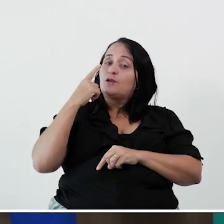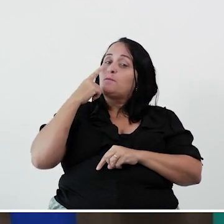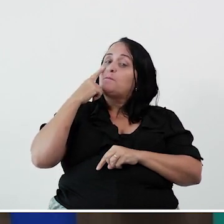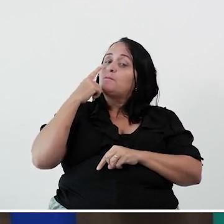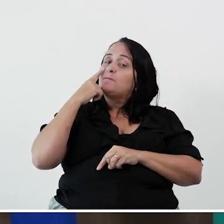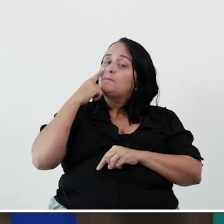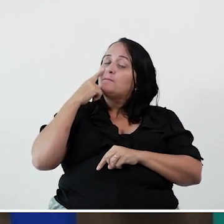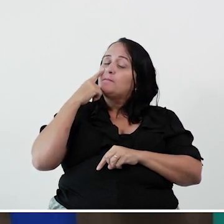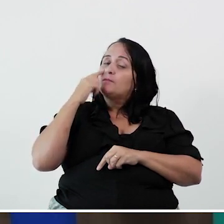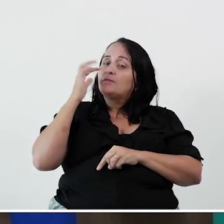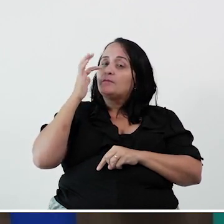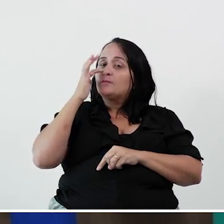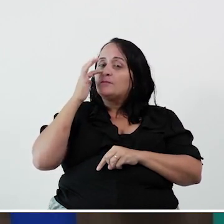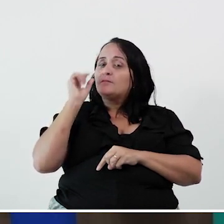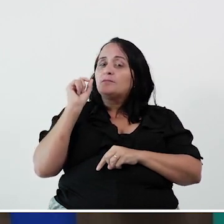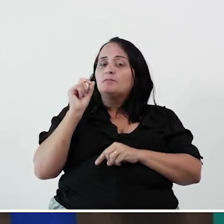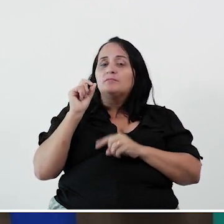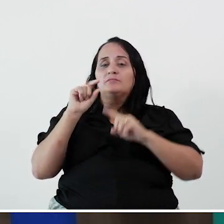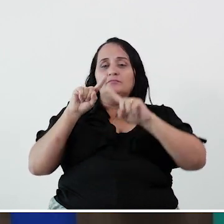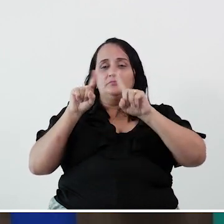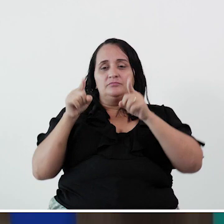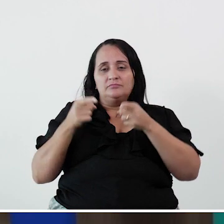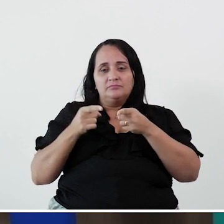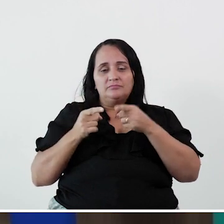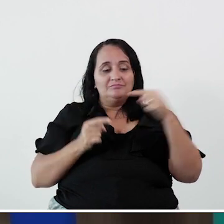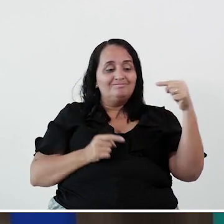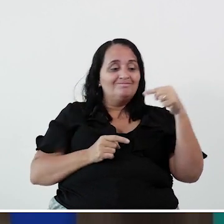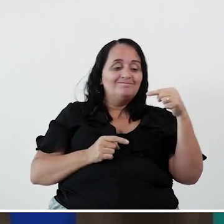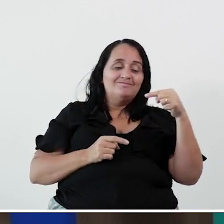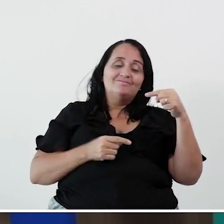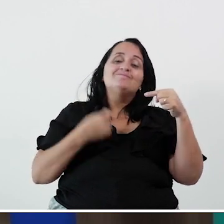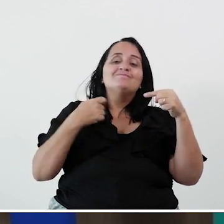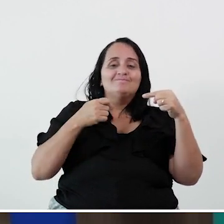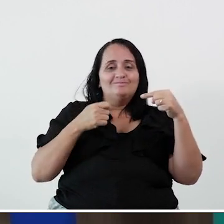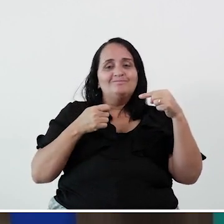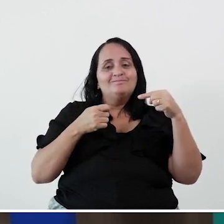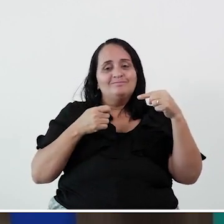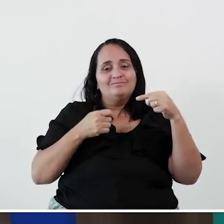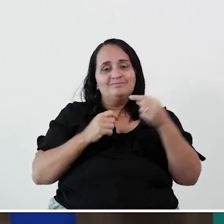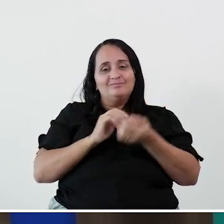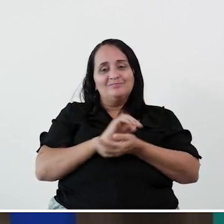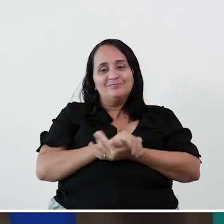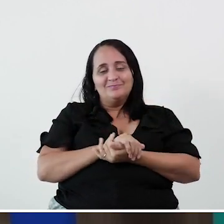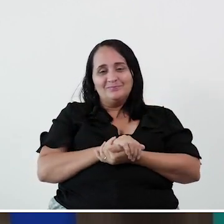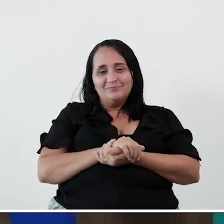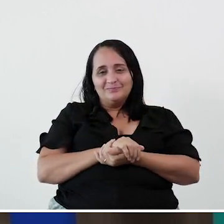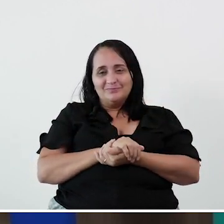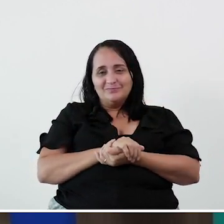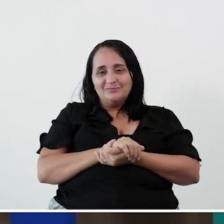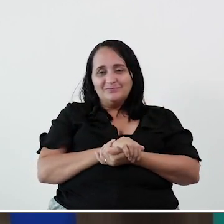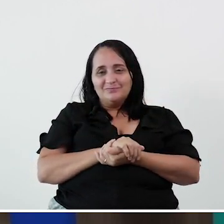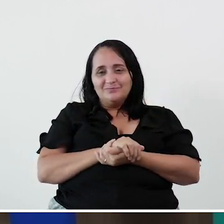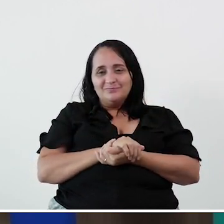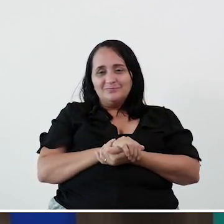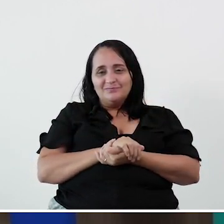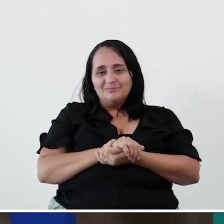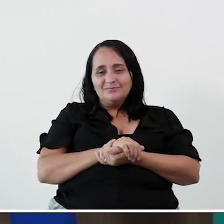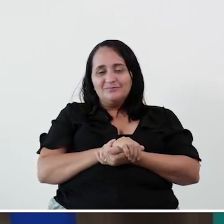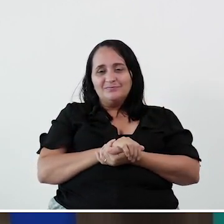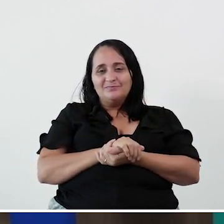do parênteses tem um sinal negativo. Então, vai sair daí de dentro menos 5.